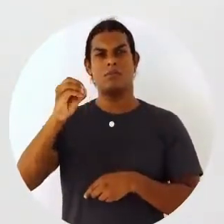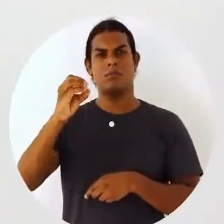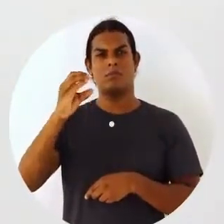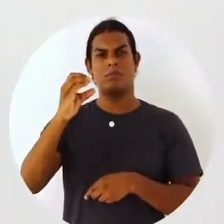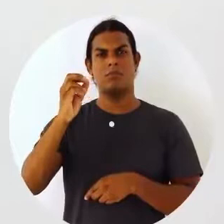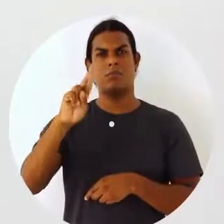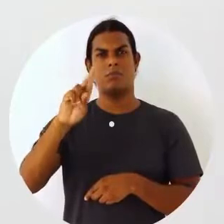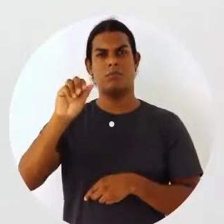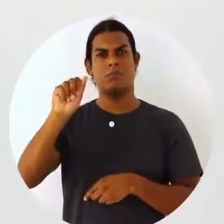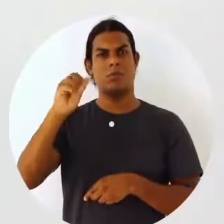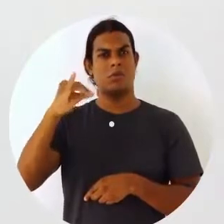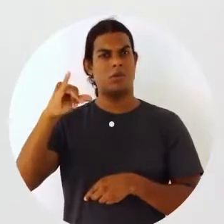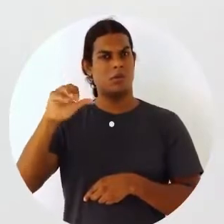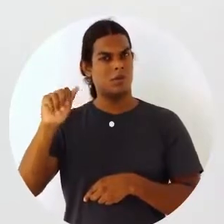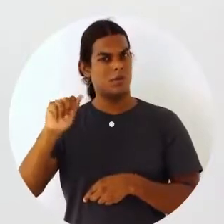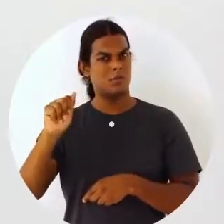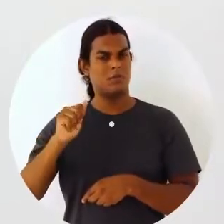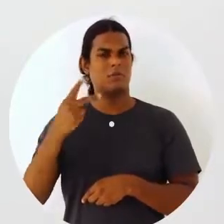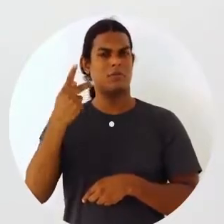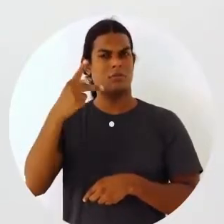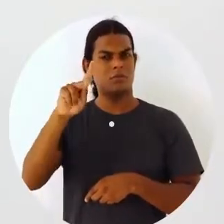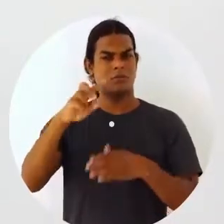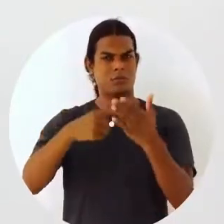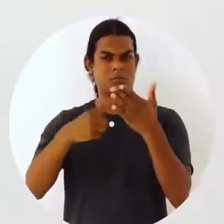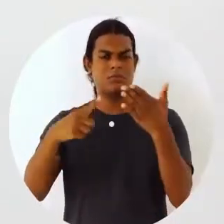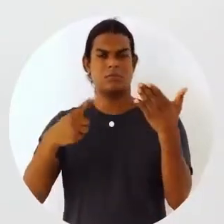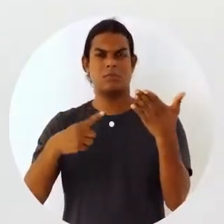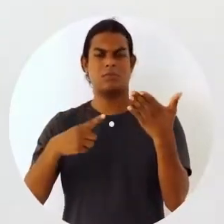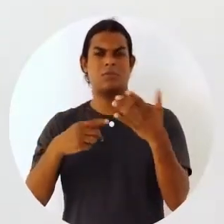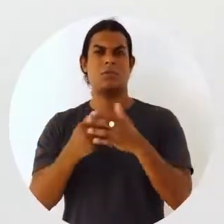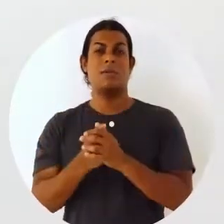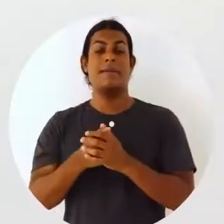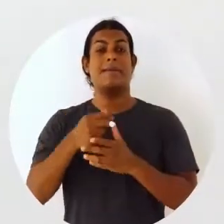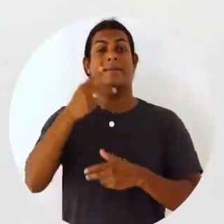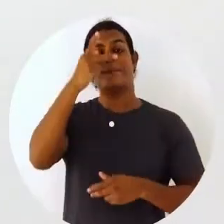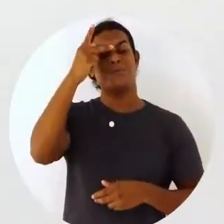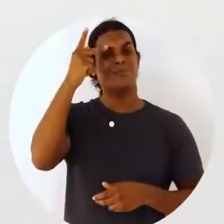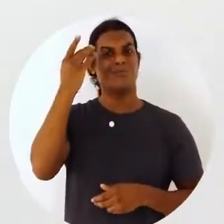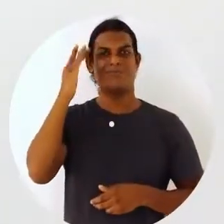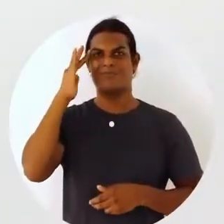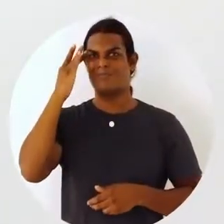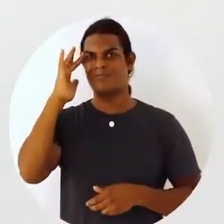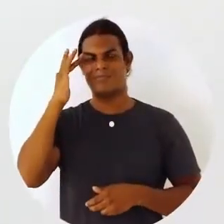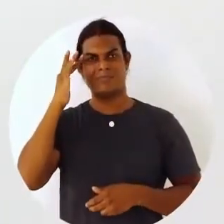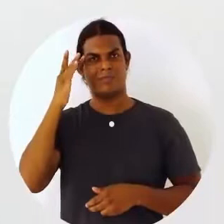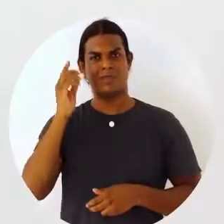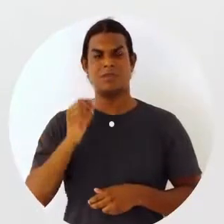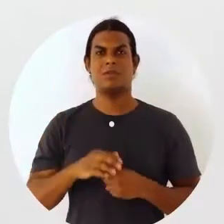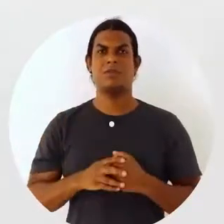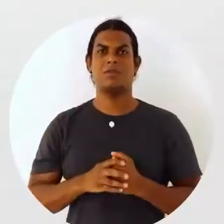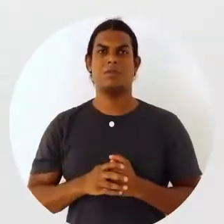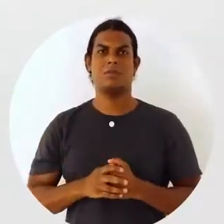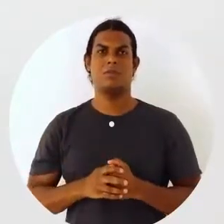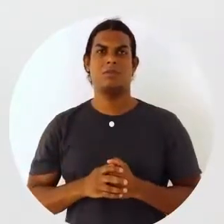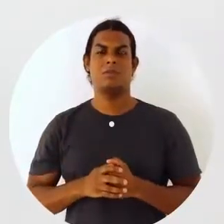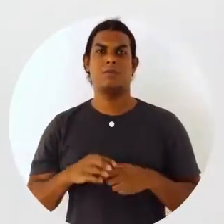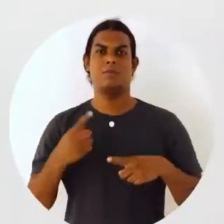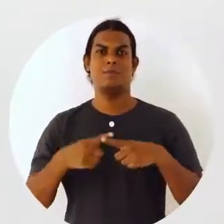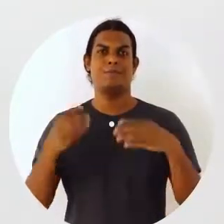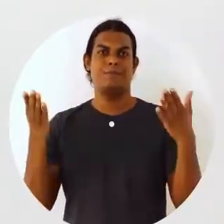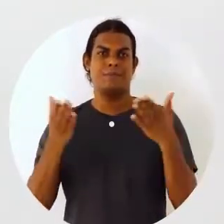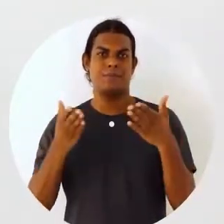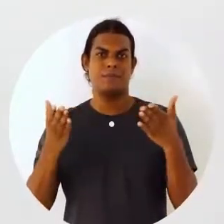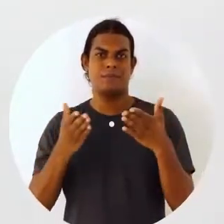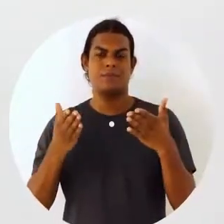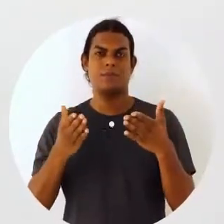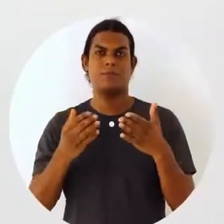viram no caderno, ela gera uma má interpretação em relação a o que conhecemos hoje. Hoje, quando eu